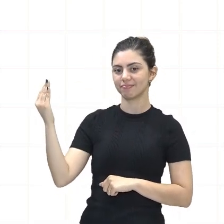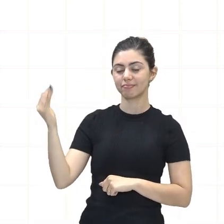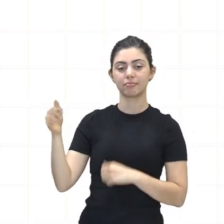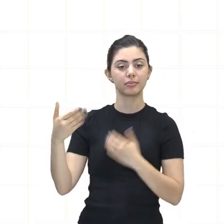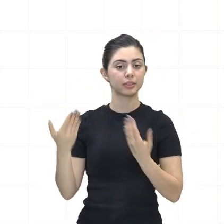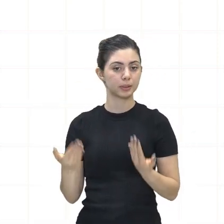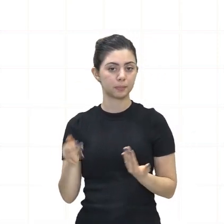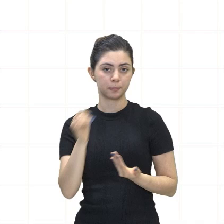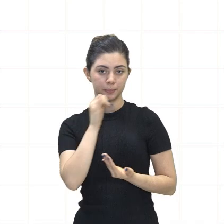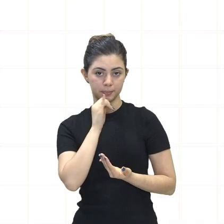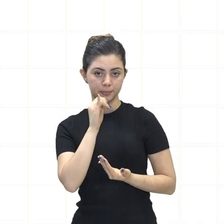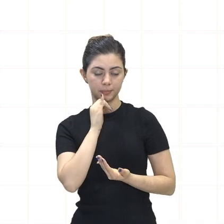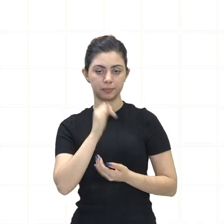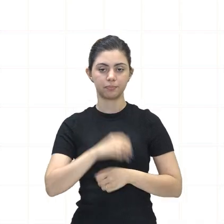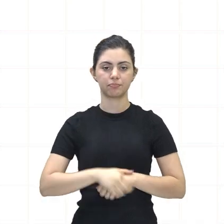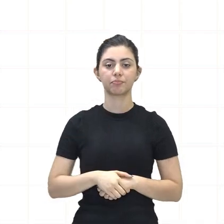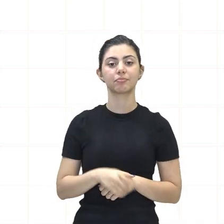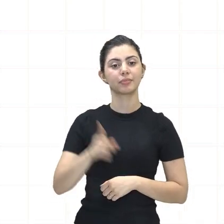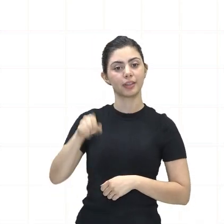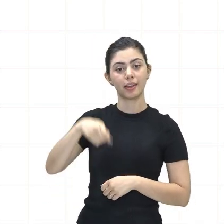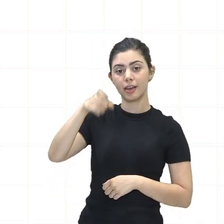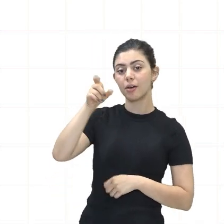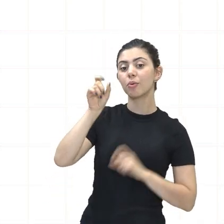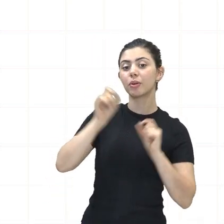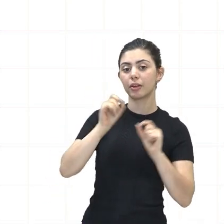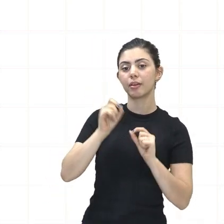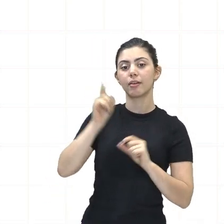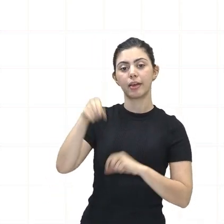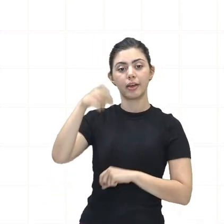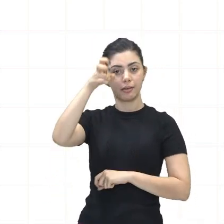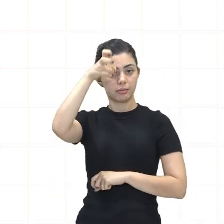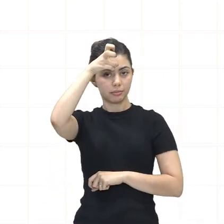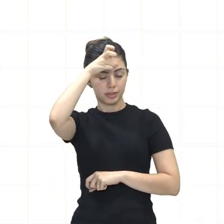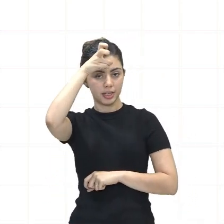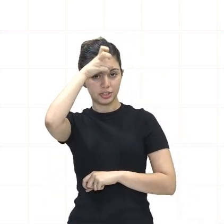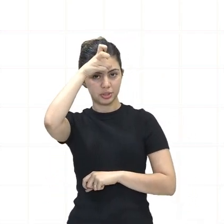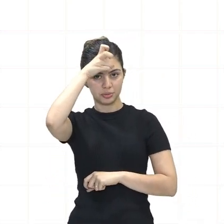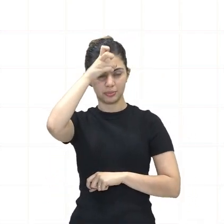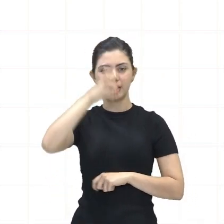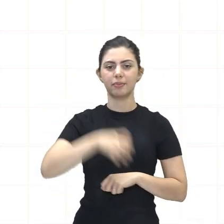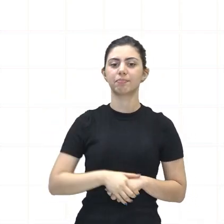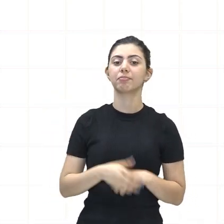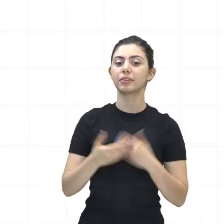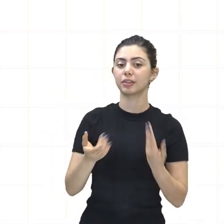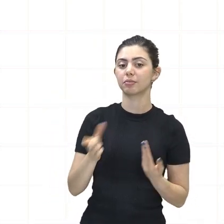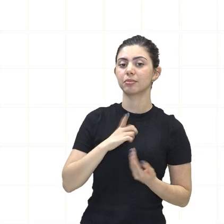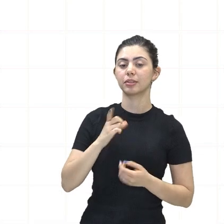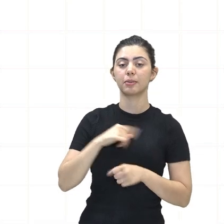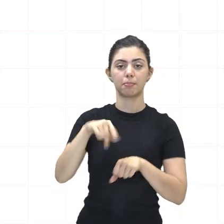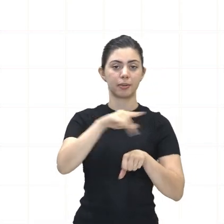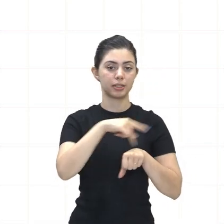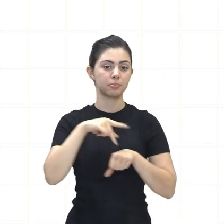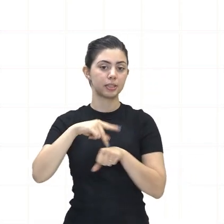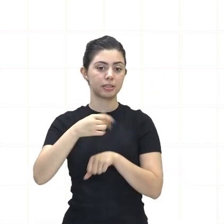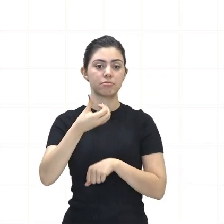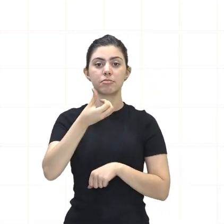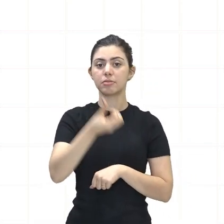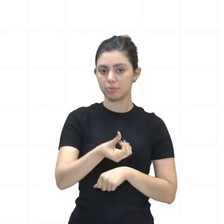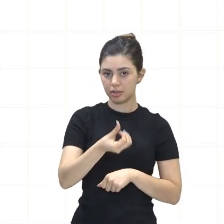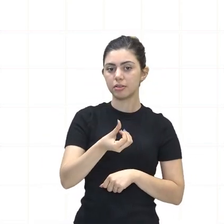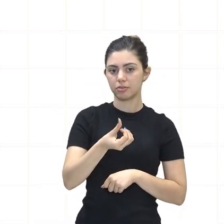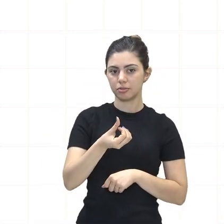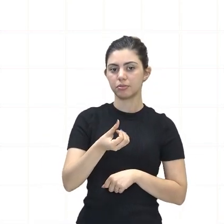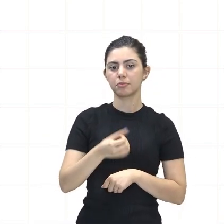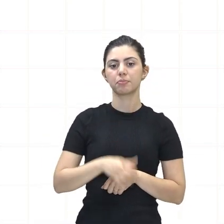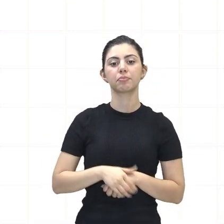por exemplo ali o Egito, né? E temos aí 6 estados independentes, Egito, Líbia, Tunísia, enfim. E